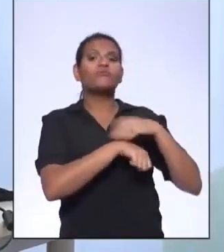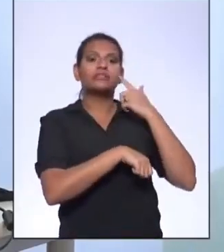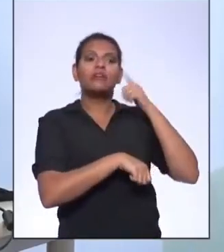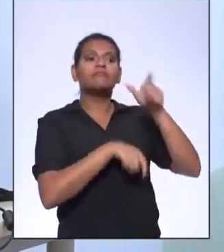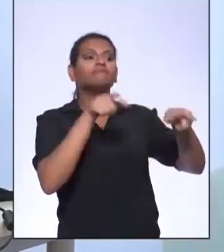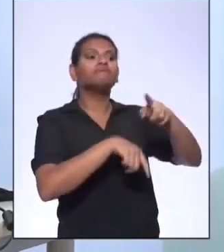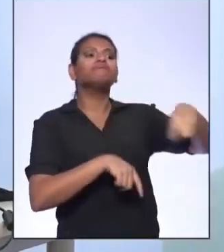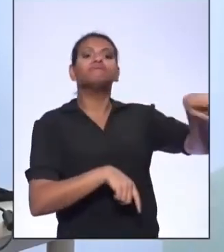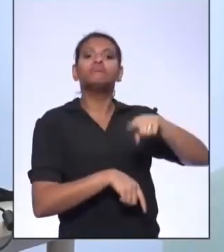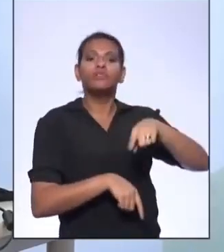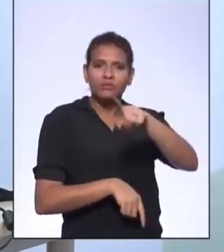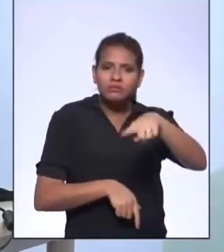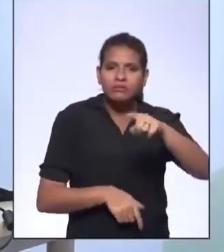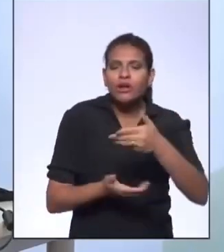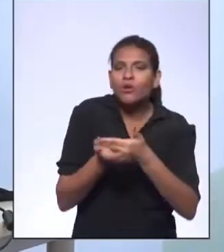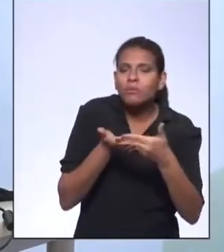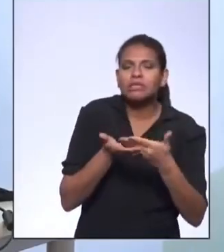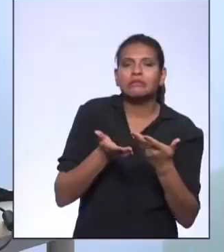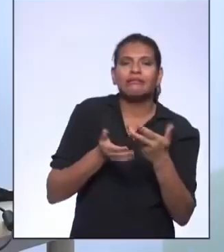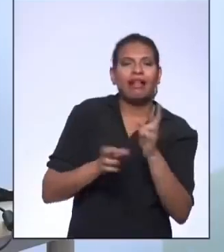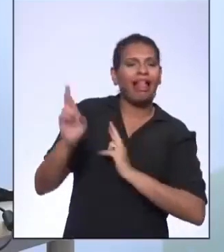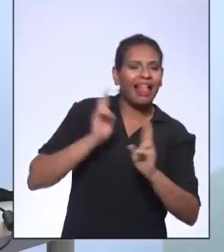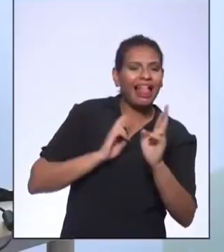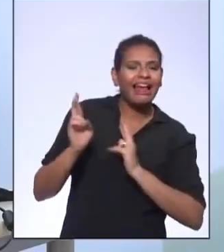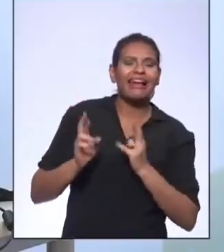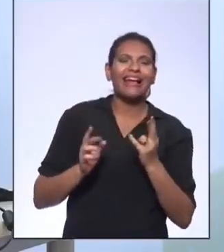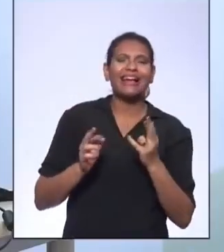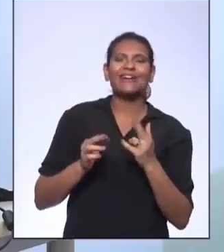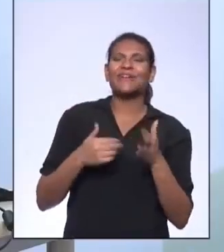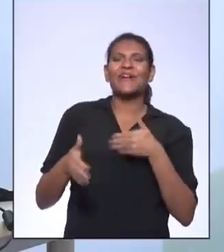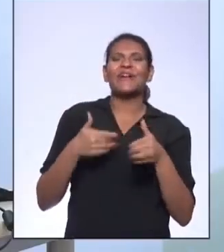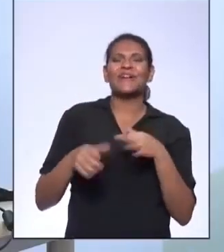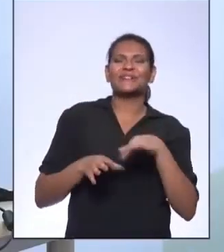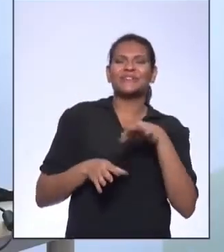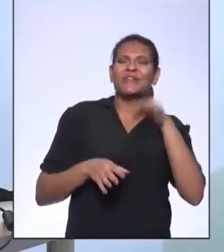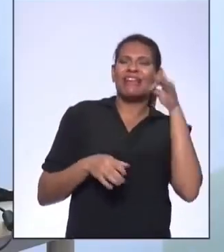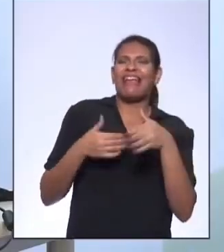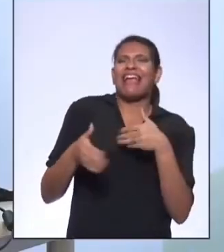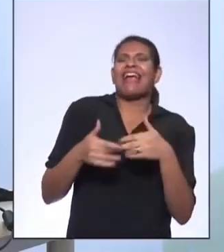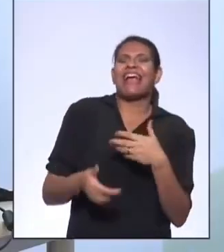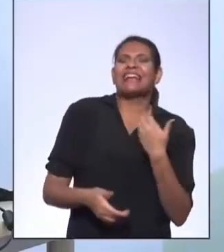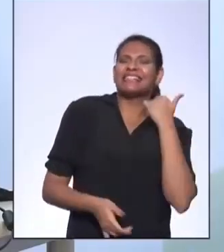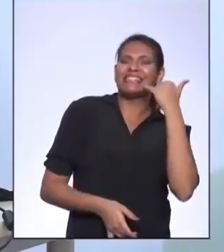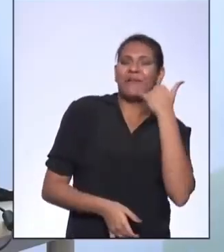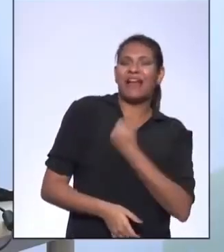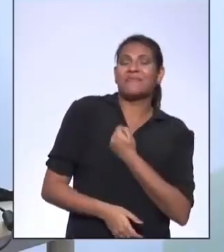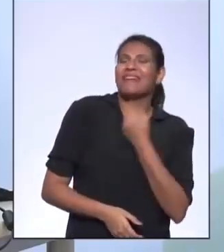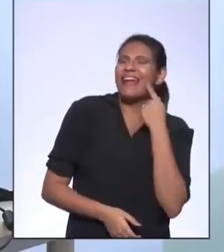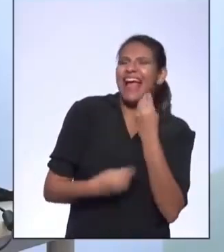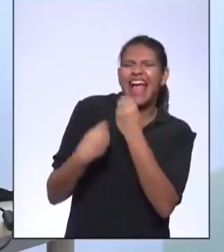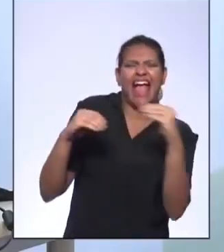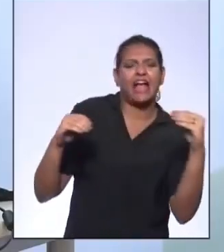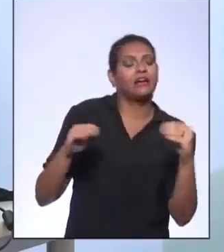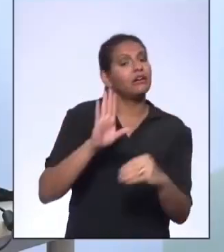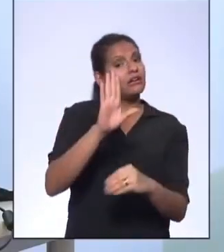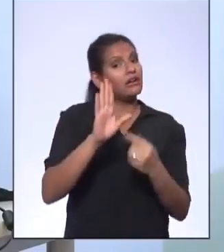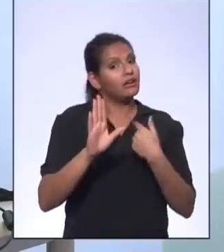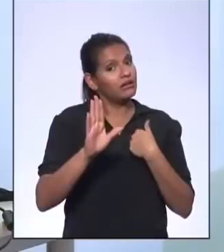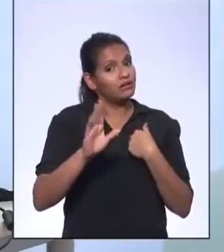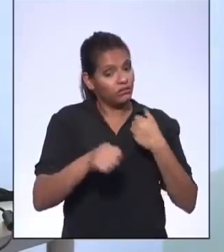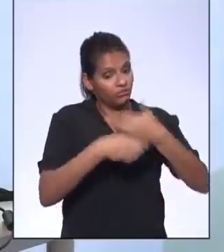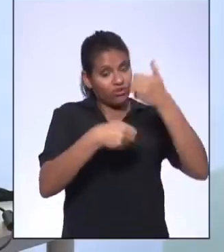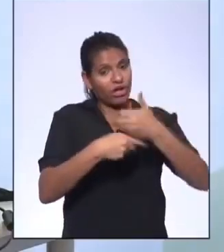que se vocês começarem aqui a fazer sorteio, começar o copia e cola, passar número do celular, eu vou fechar o chat, hein? Ó. Aqui,